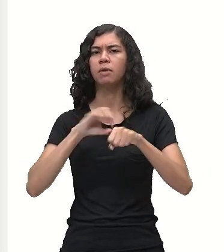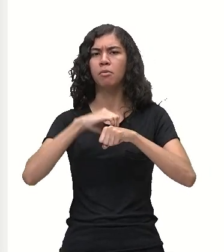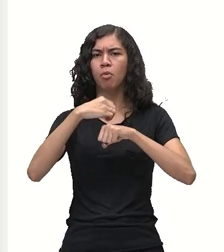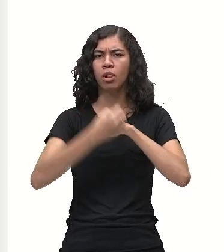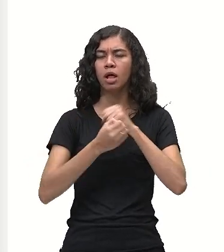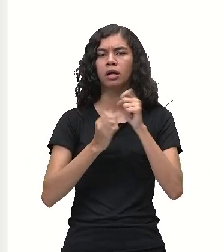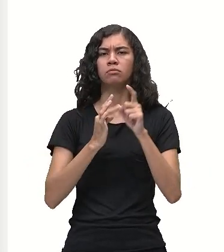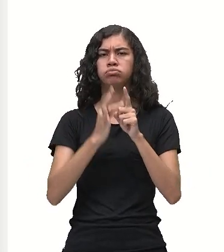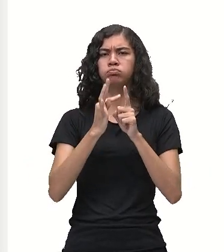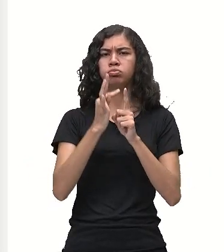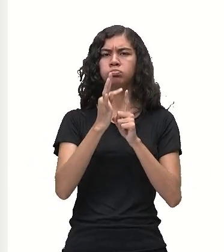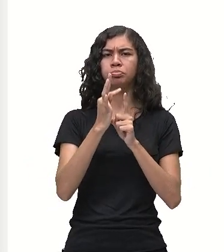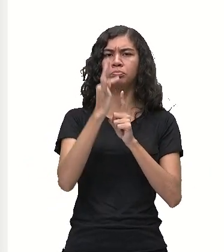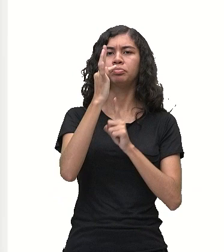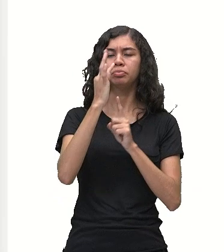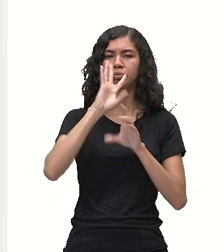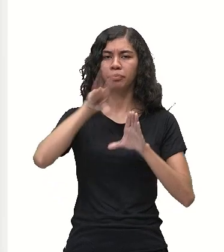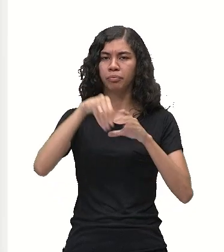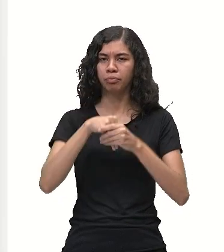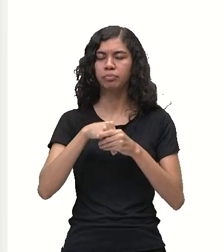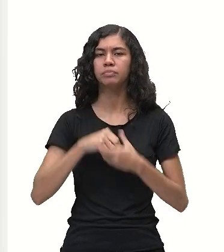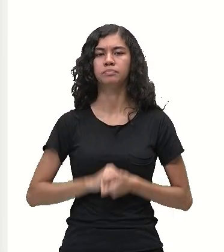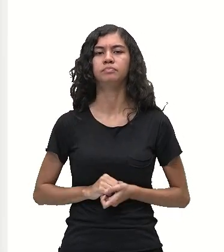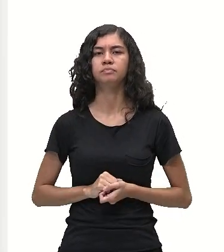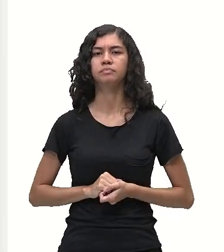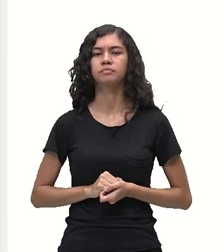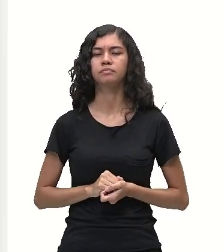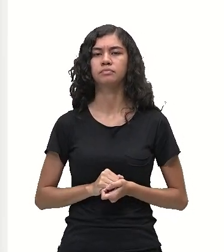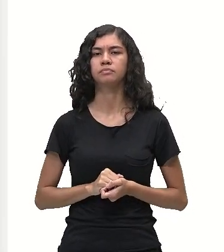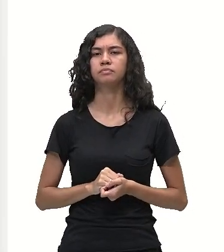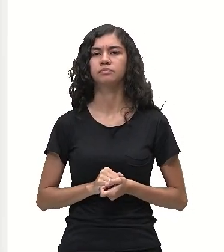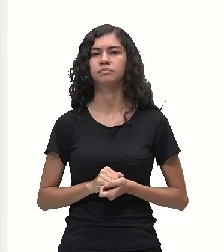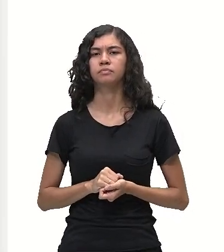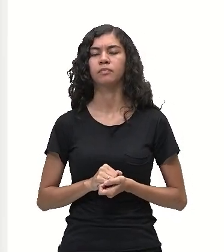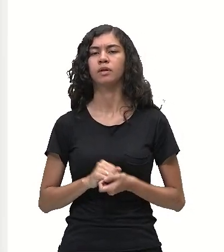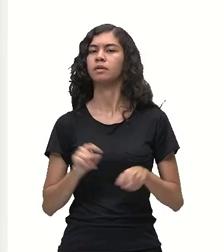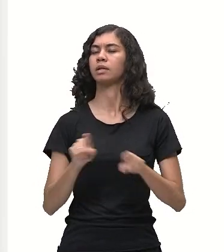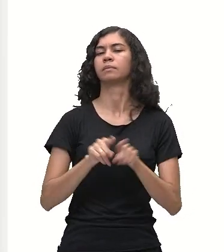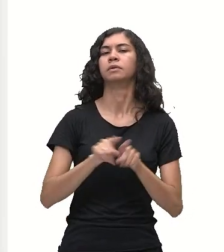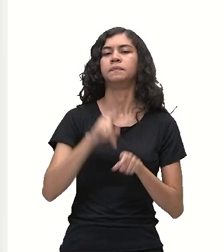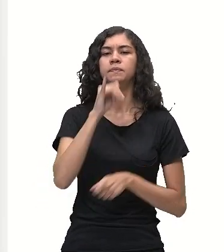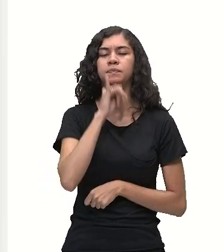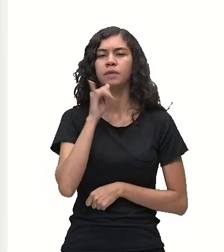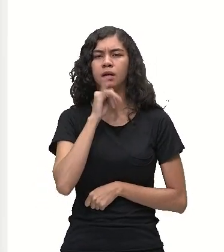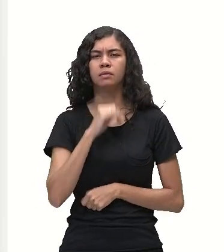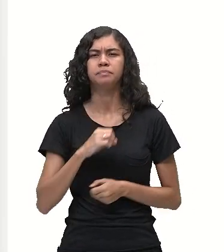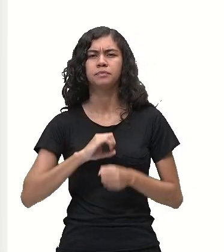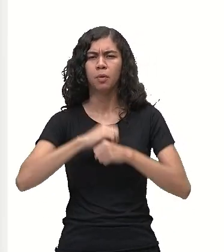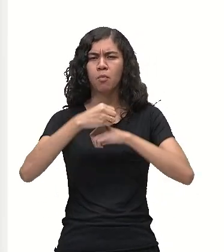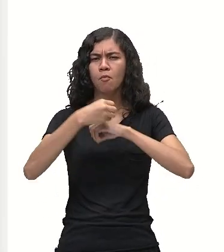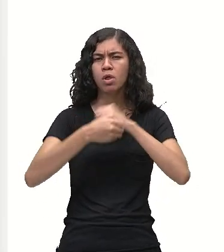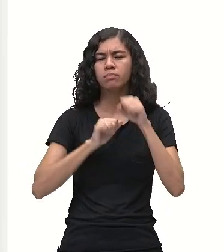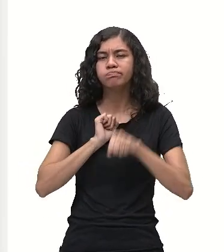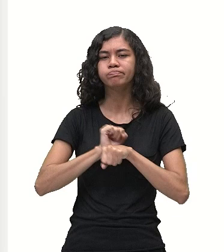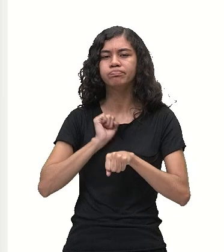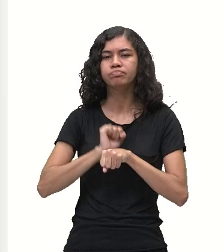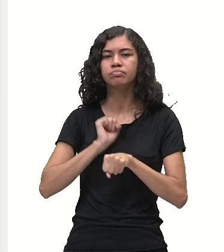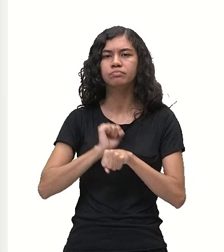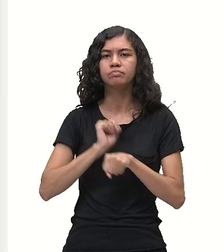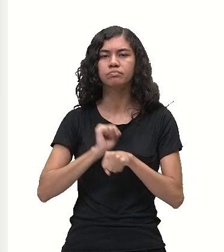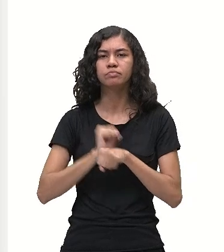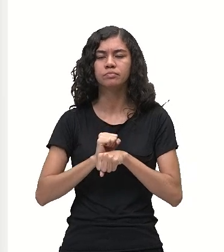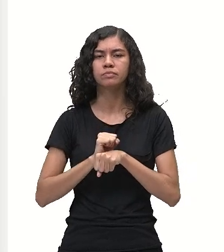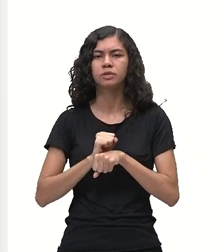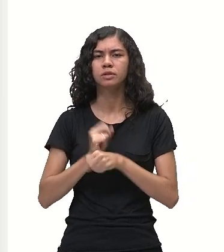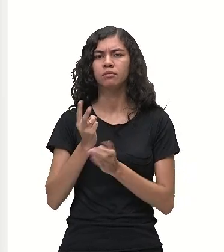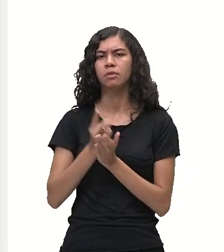mais espaço ela vai ocupar. O contrário também é verdadeiro. Quando as moléculas ficam aí, ó, paradinhas, era